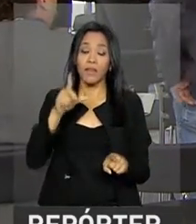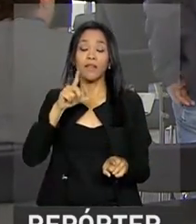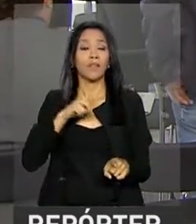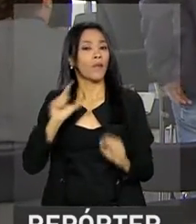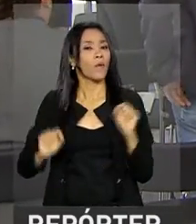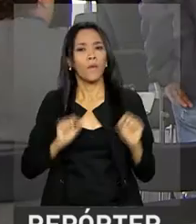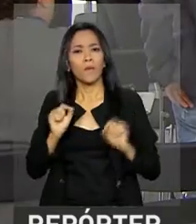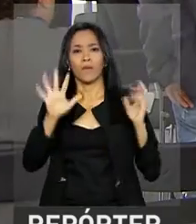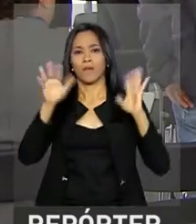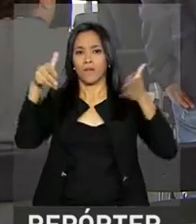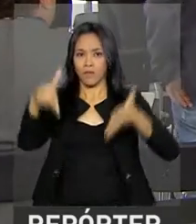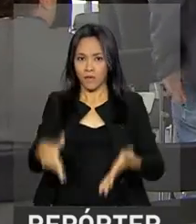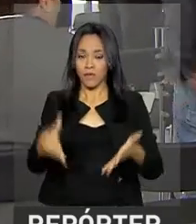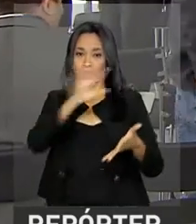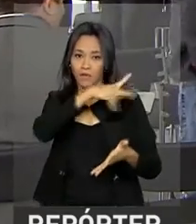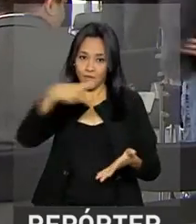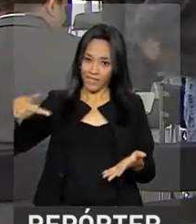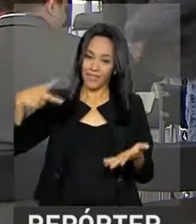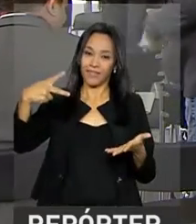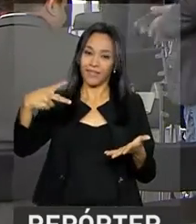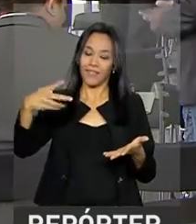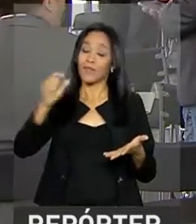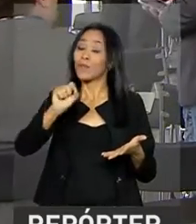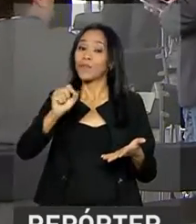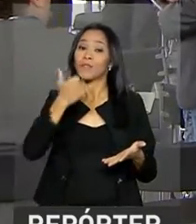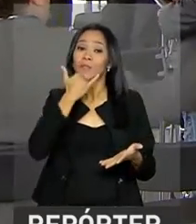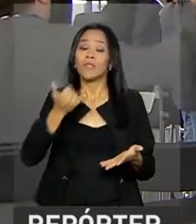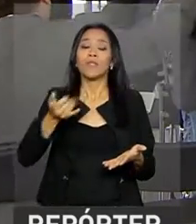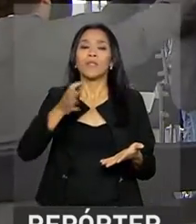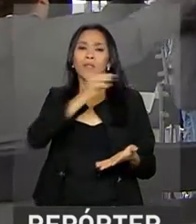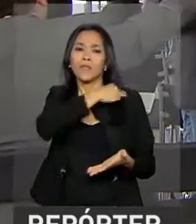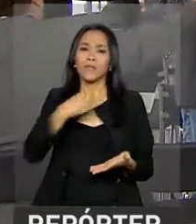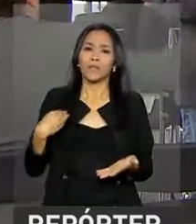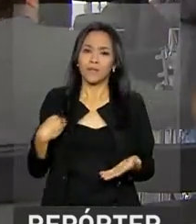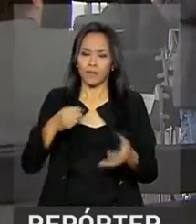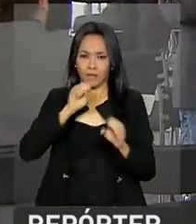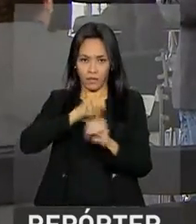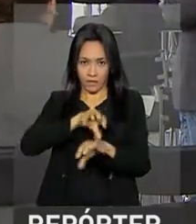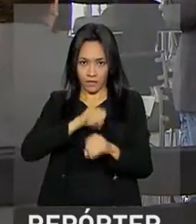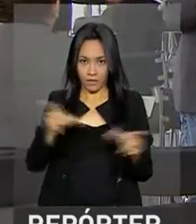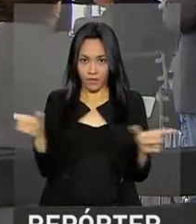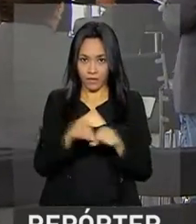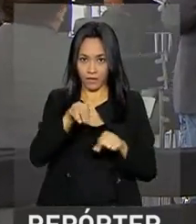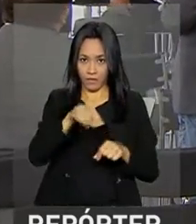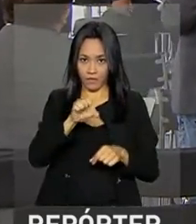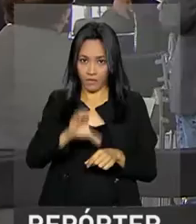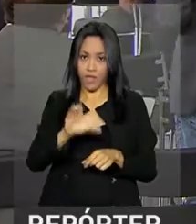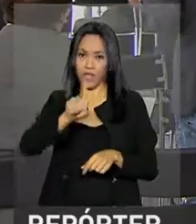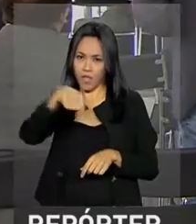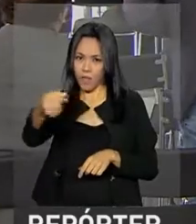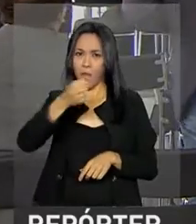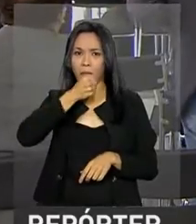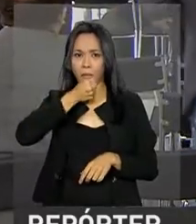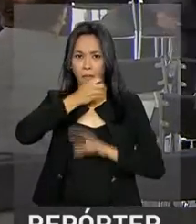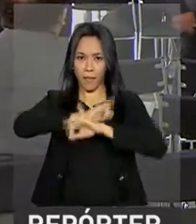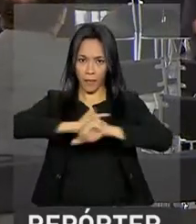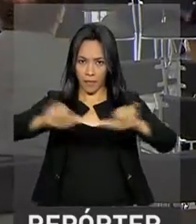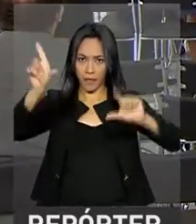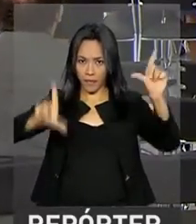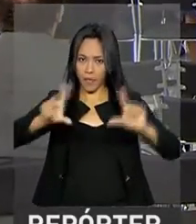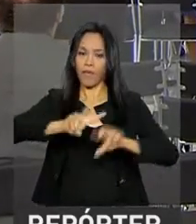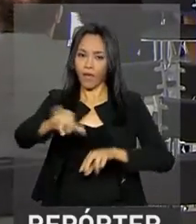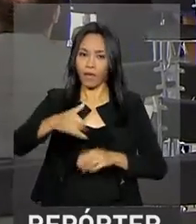presença do ministro da Educação, Mendonça Filho, que depois vai conversar com a imprensa. Então, a TV NBR vai